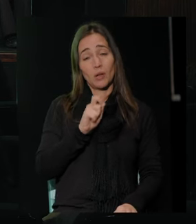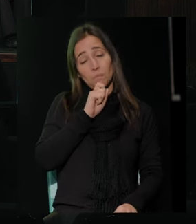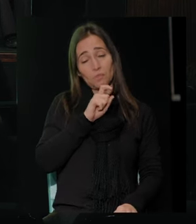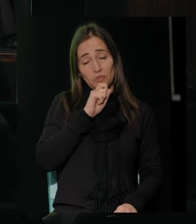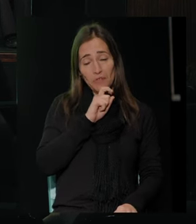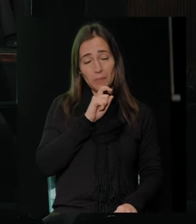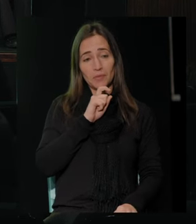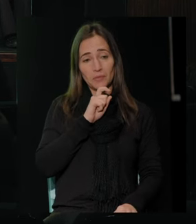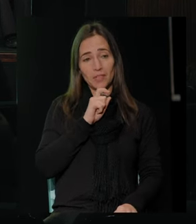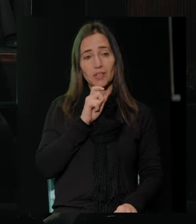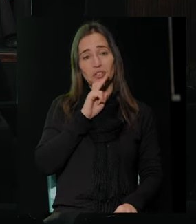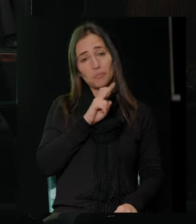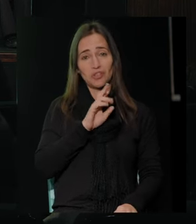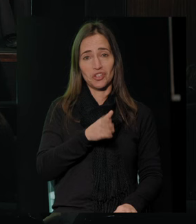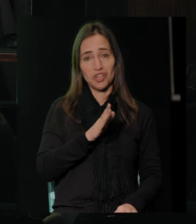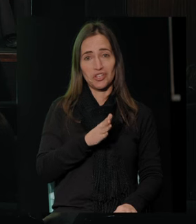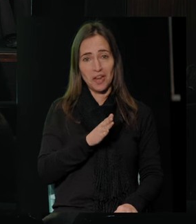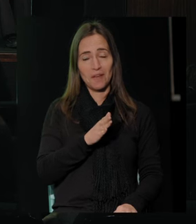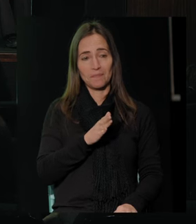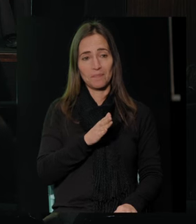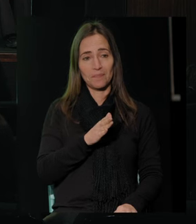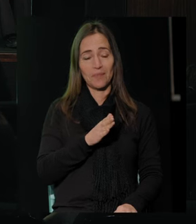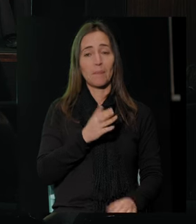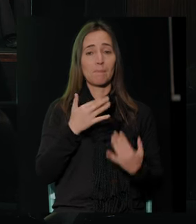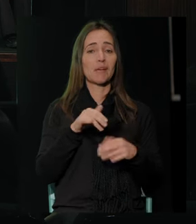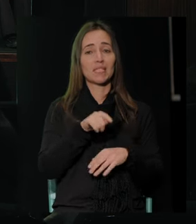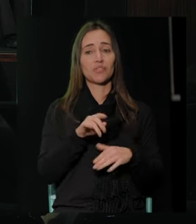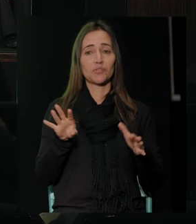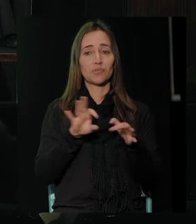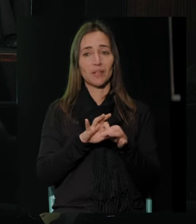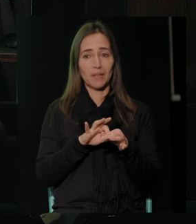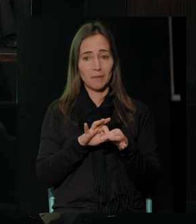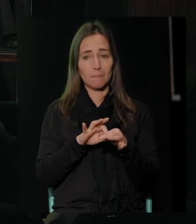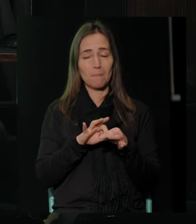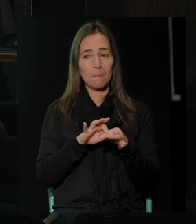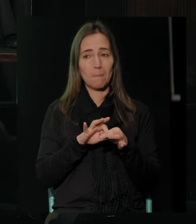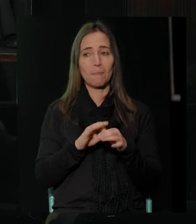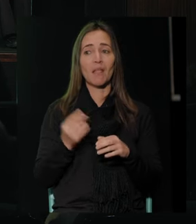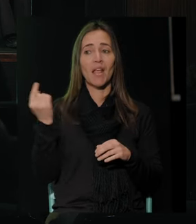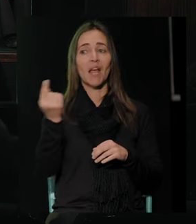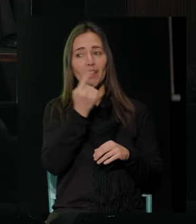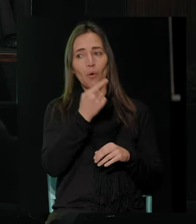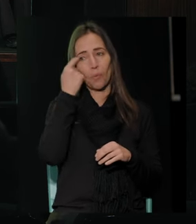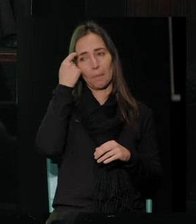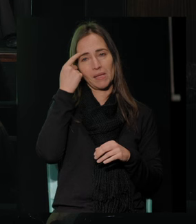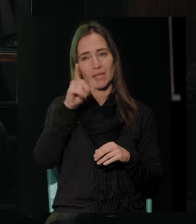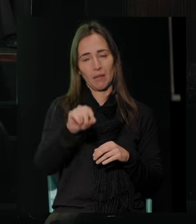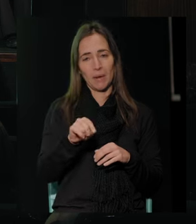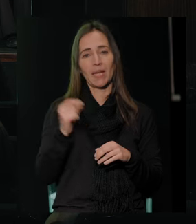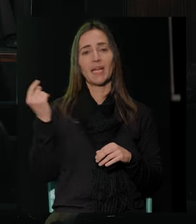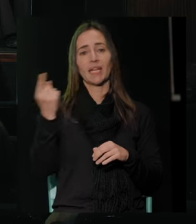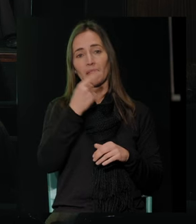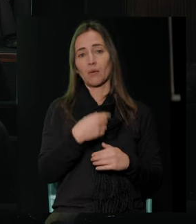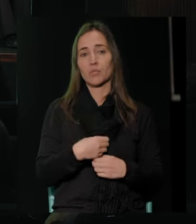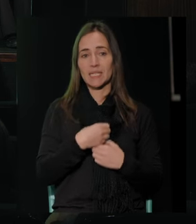tem já a resposta engatilhada, mas isto tem a ver muito com o que cada um pensa também e com o que cada um